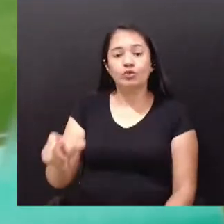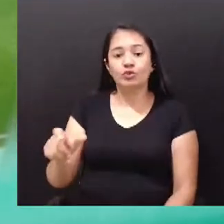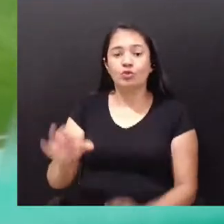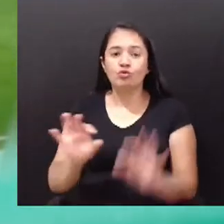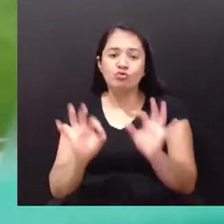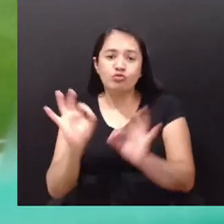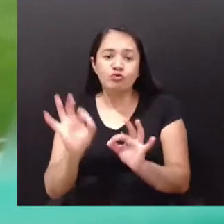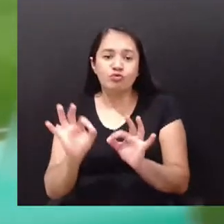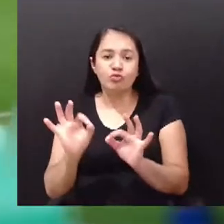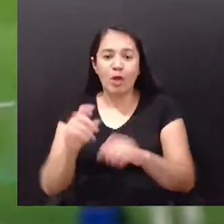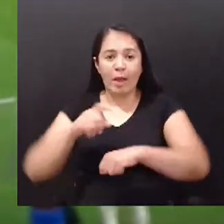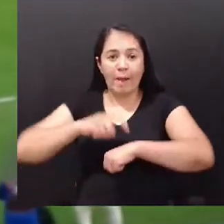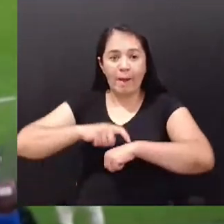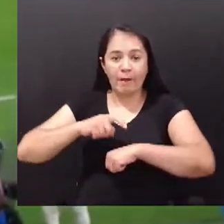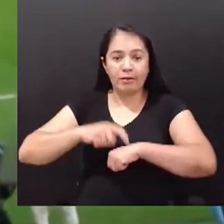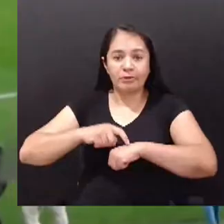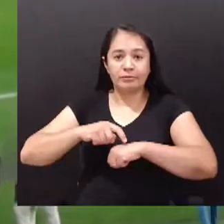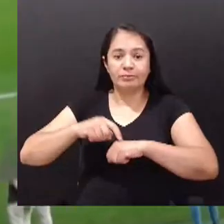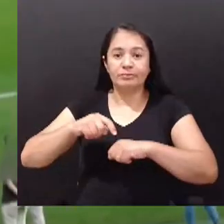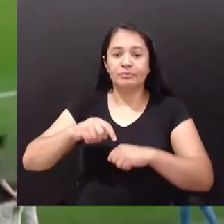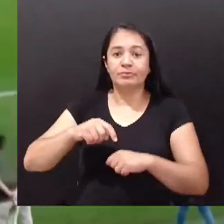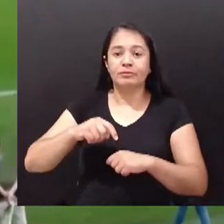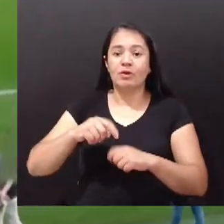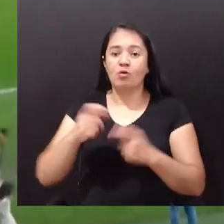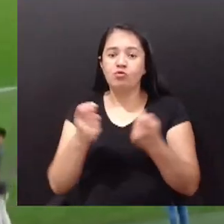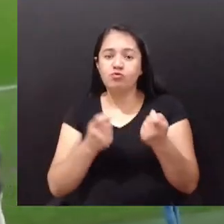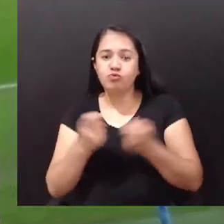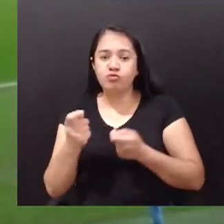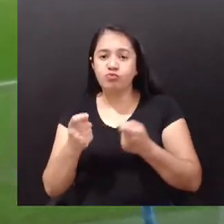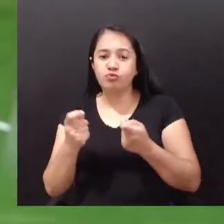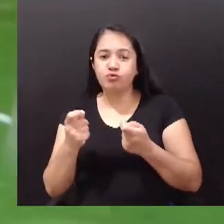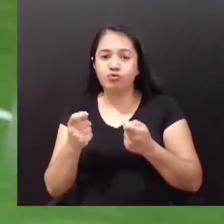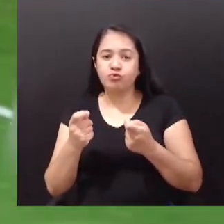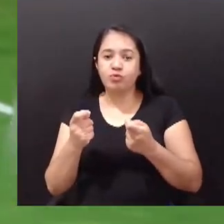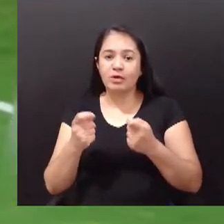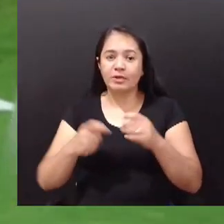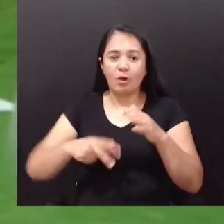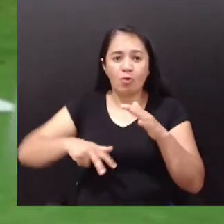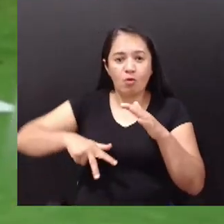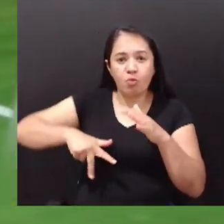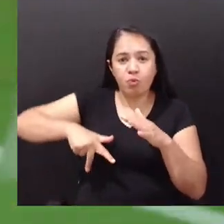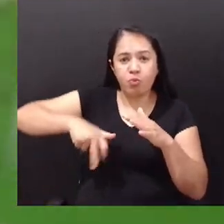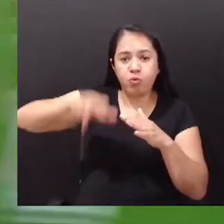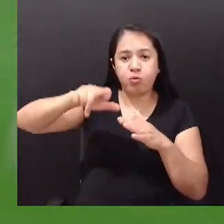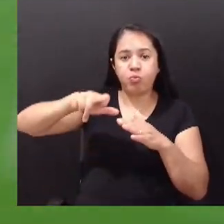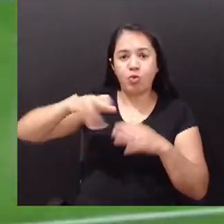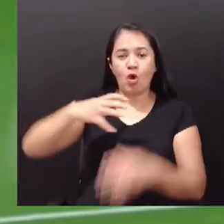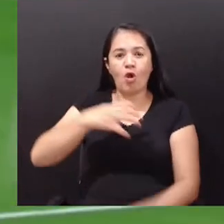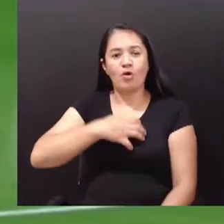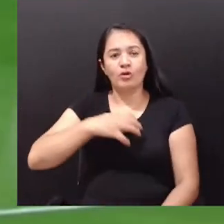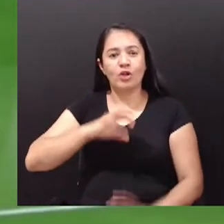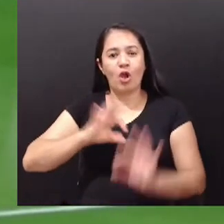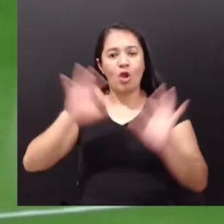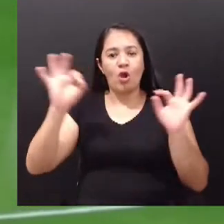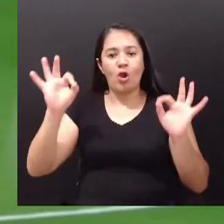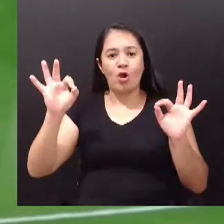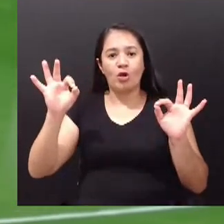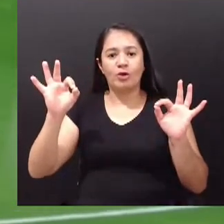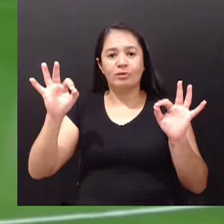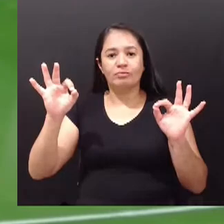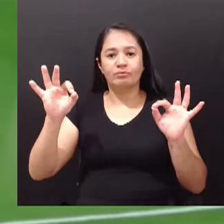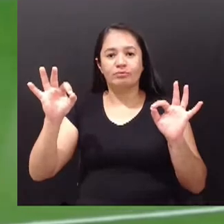cabeça, Mirandinha dominou e bateu de perna esquerda. Com estilo, a bola bateu na trave e